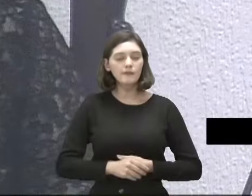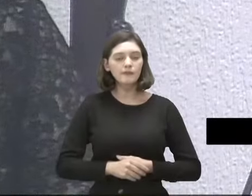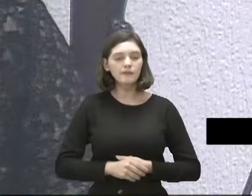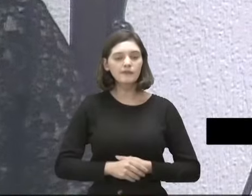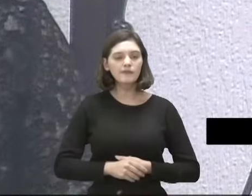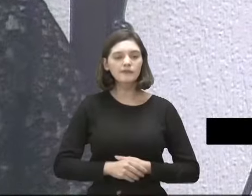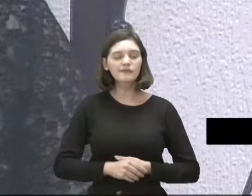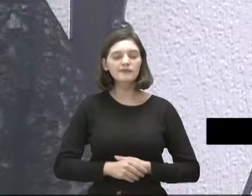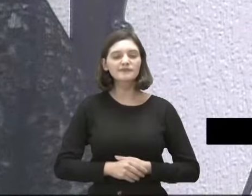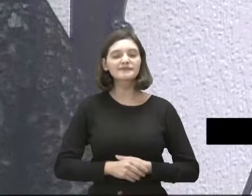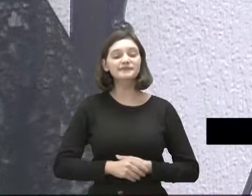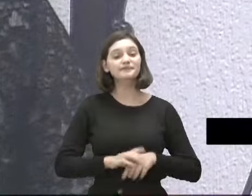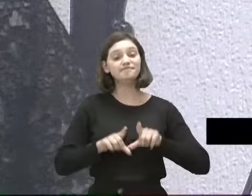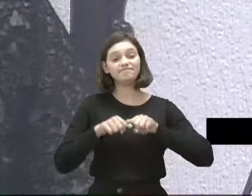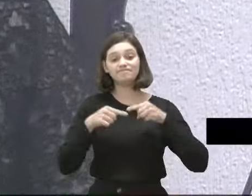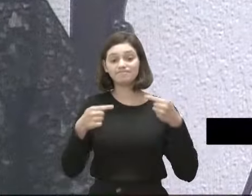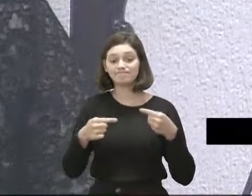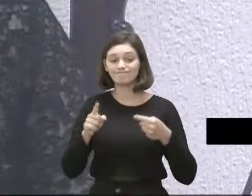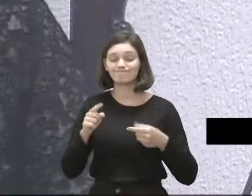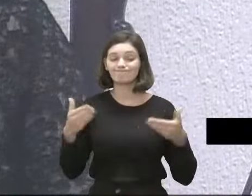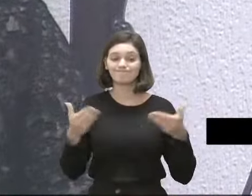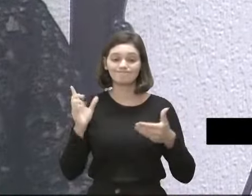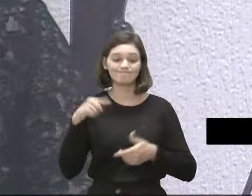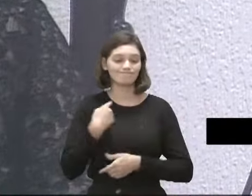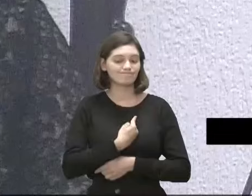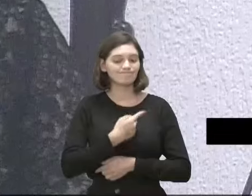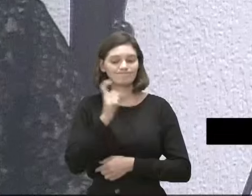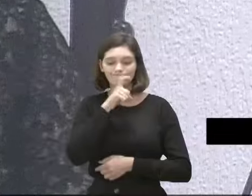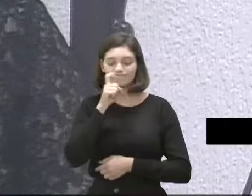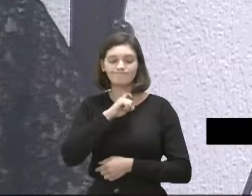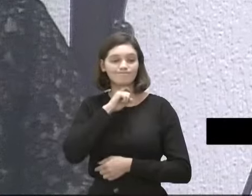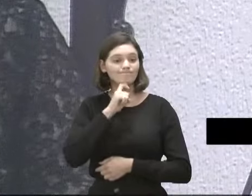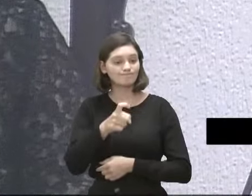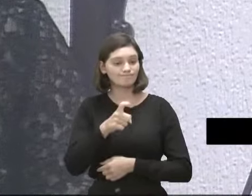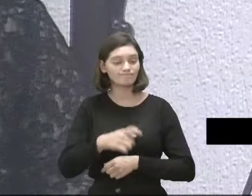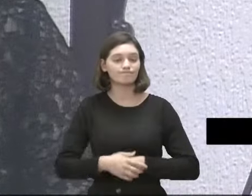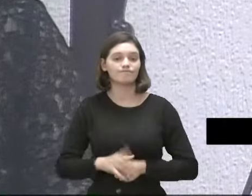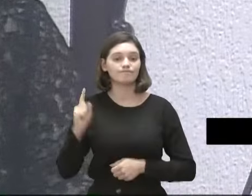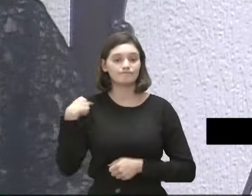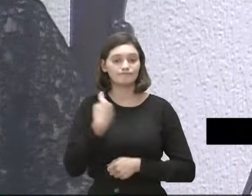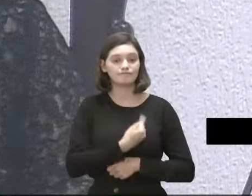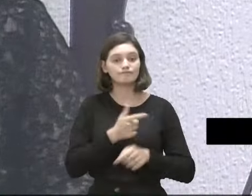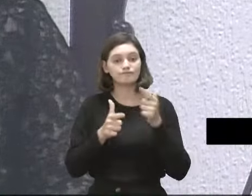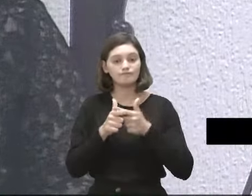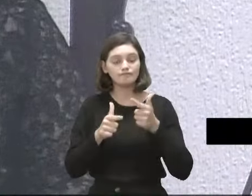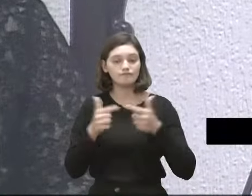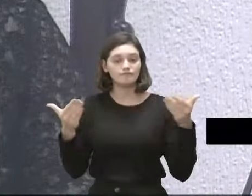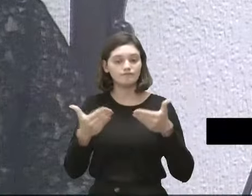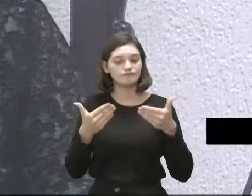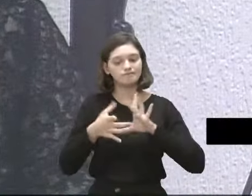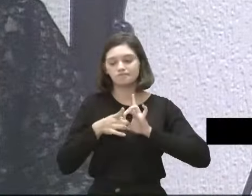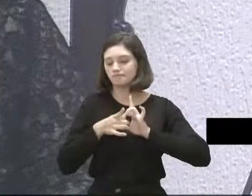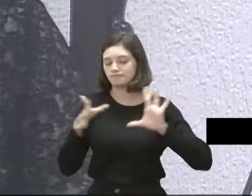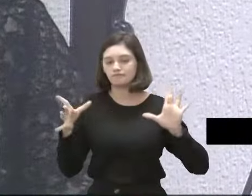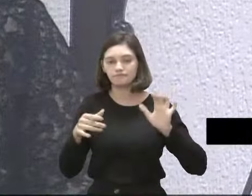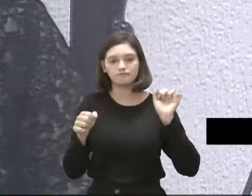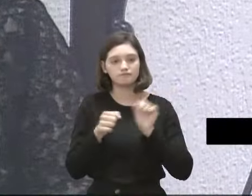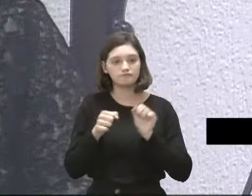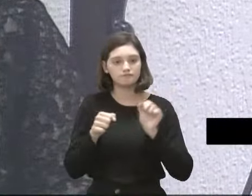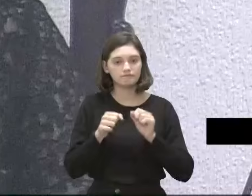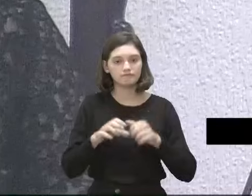esse cenário. Porém, nós não estamos aqui para enganar ninguém e a nossa situação hoje não nos permite